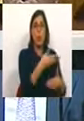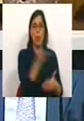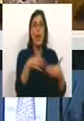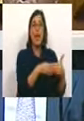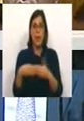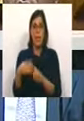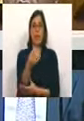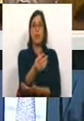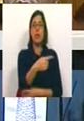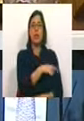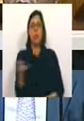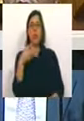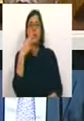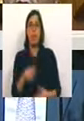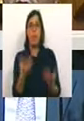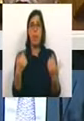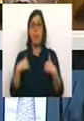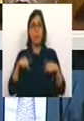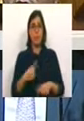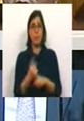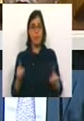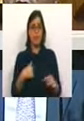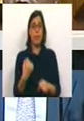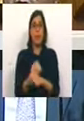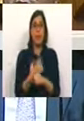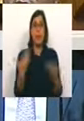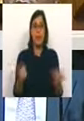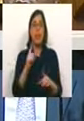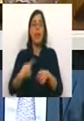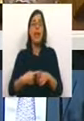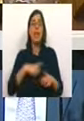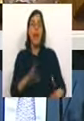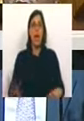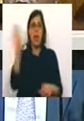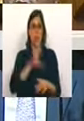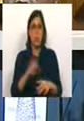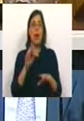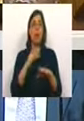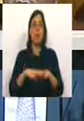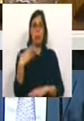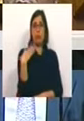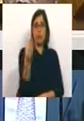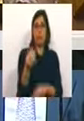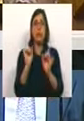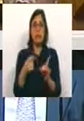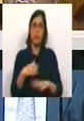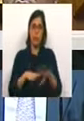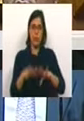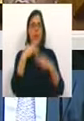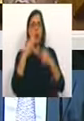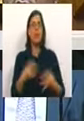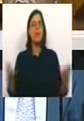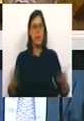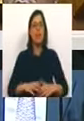líderes. É para isso que aqui estamos, é para trabalhar, é em nome do interesse nacional, foi para isso que fomos eleitos e é isso que faremos, com